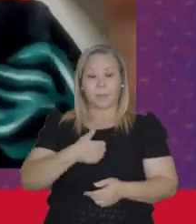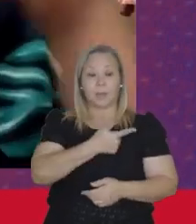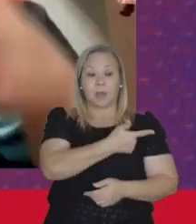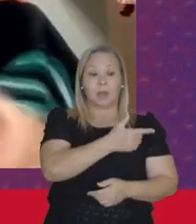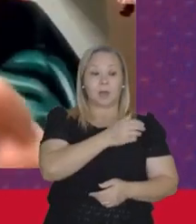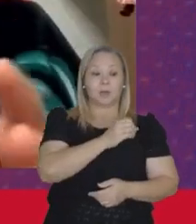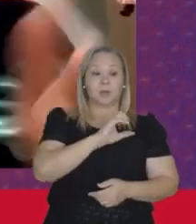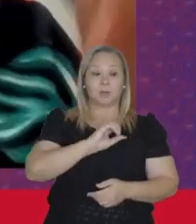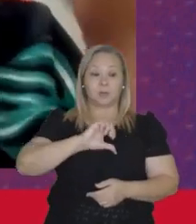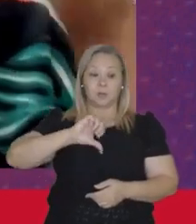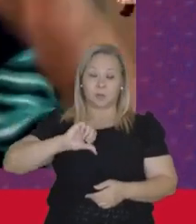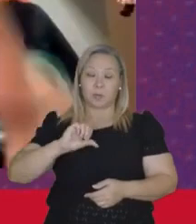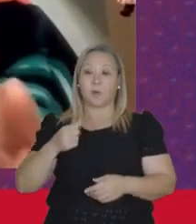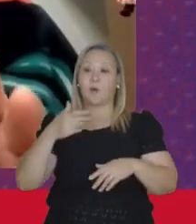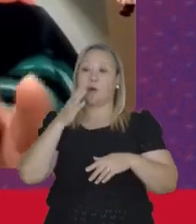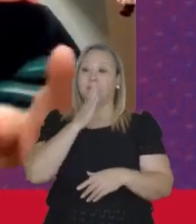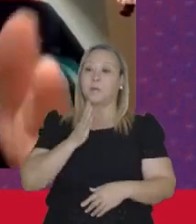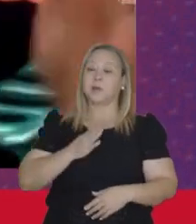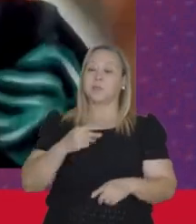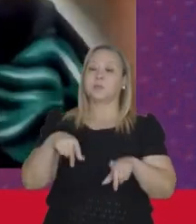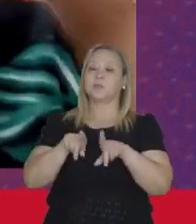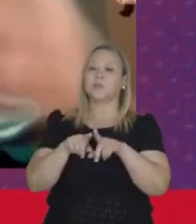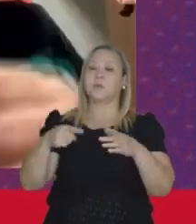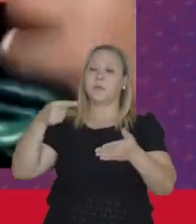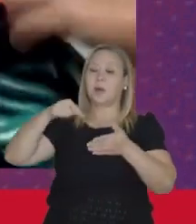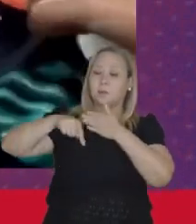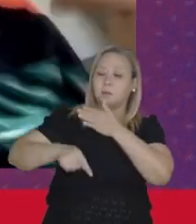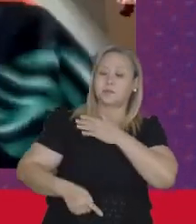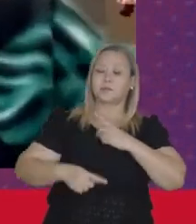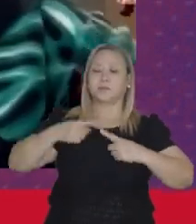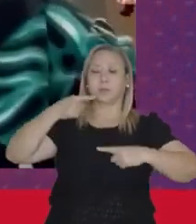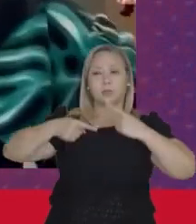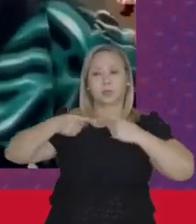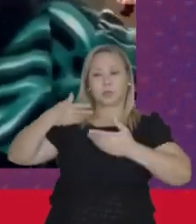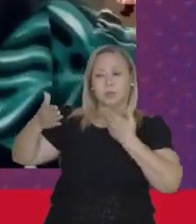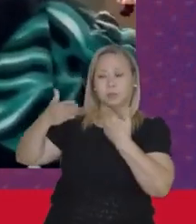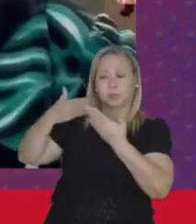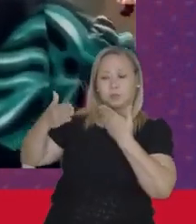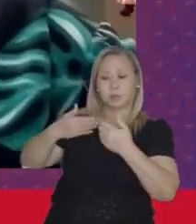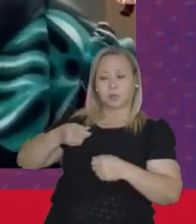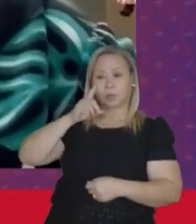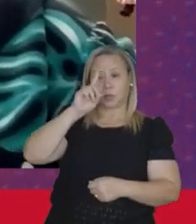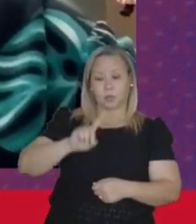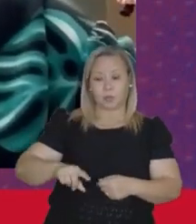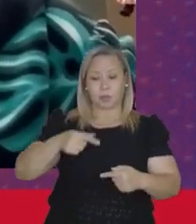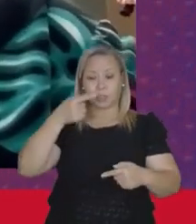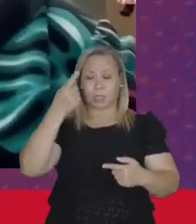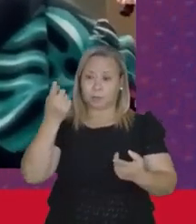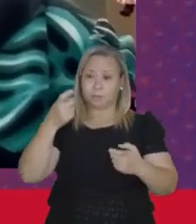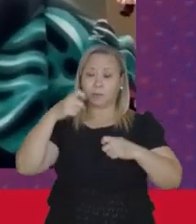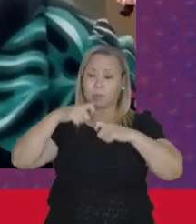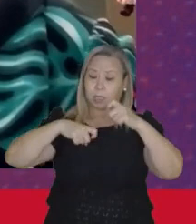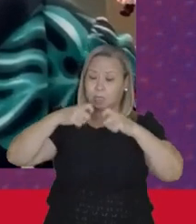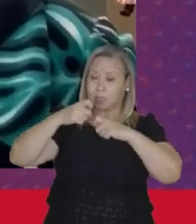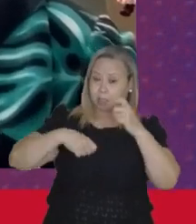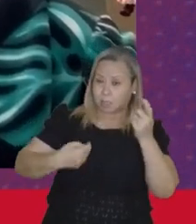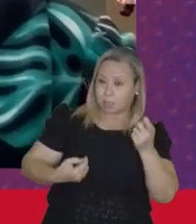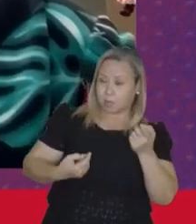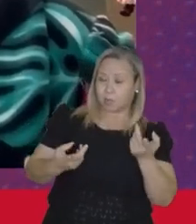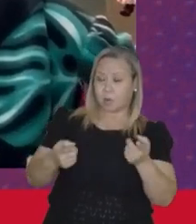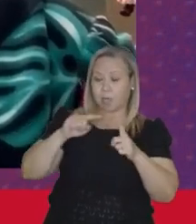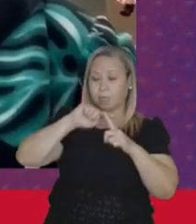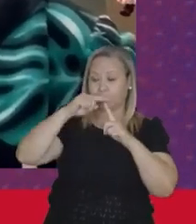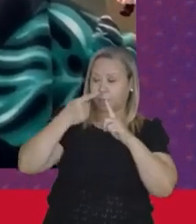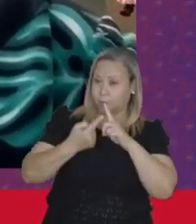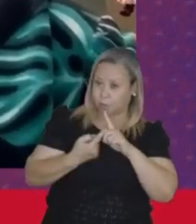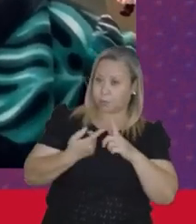Brasil também aprofunda essa discussão dos direitos sexuais e reprodutivos com um grande seminário que